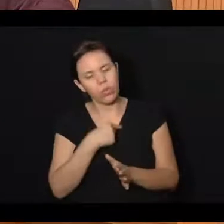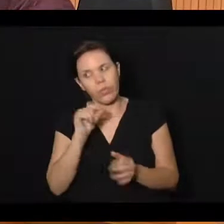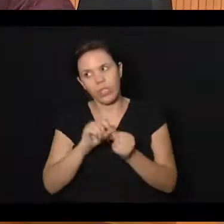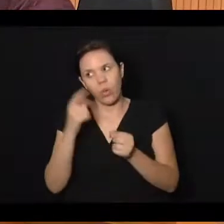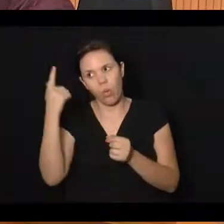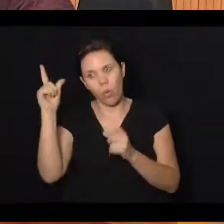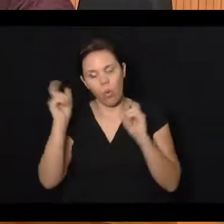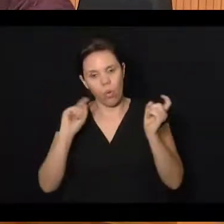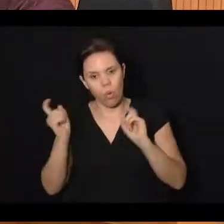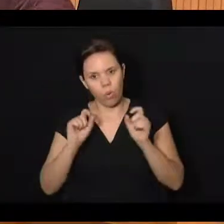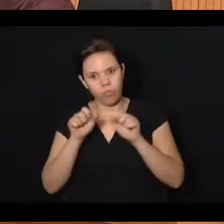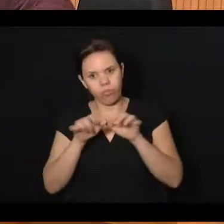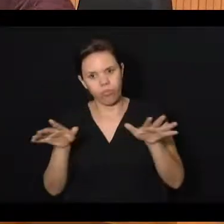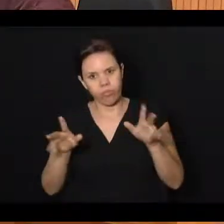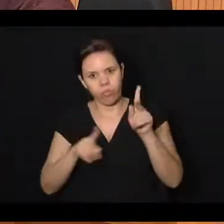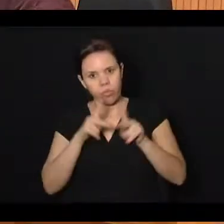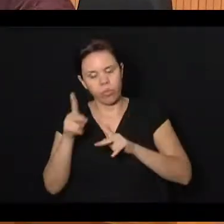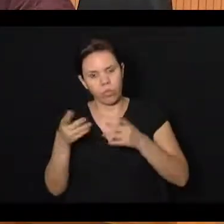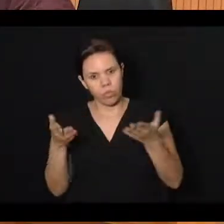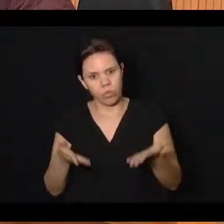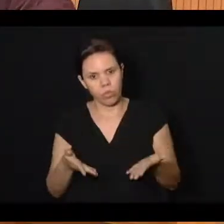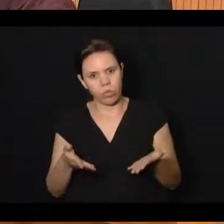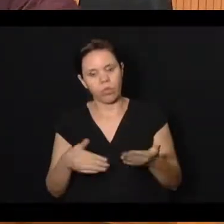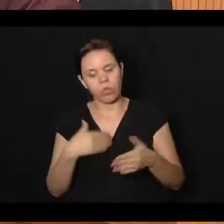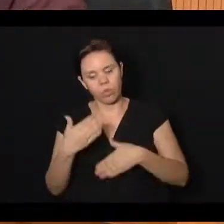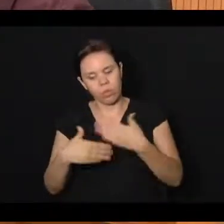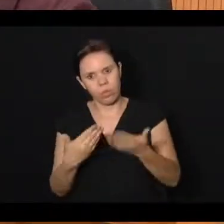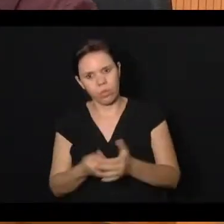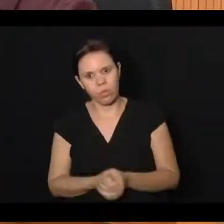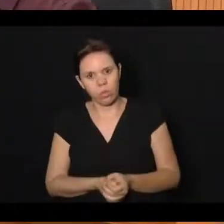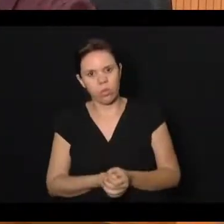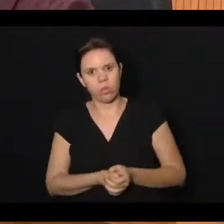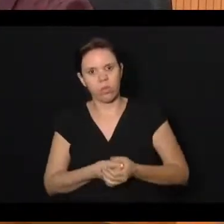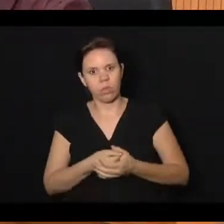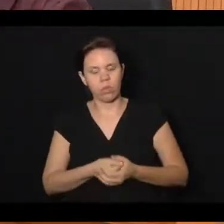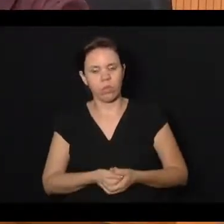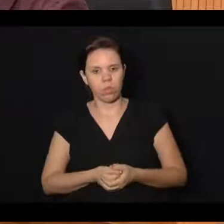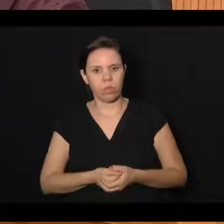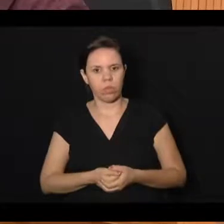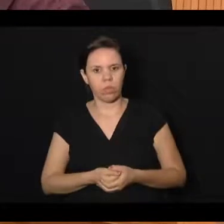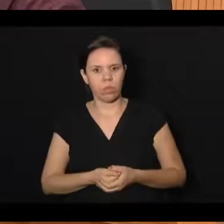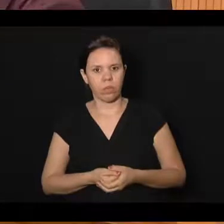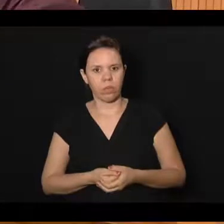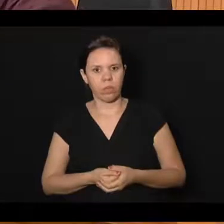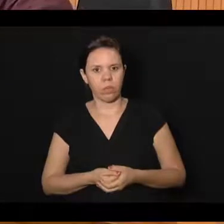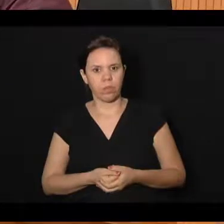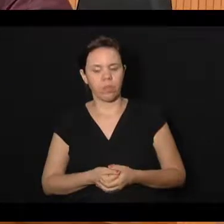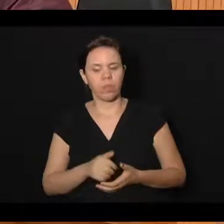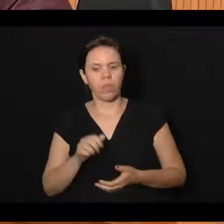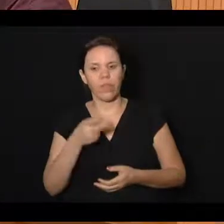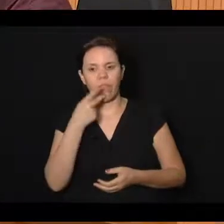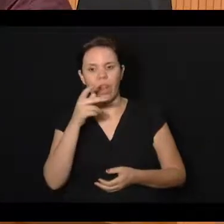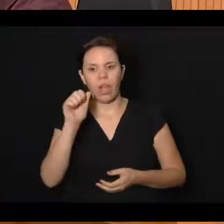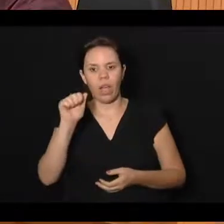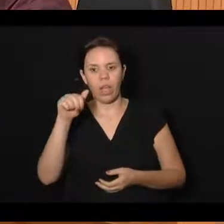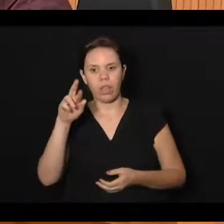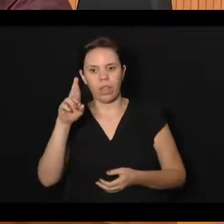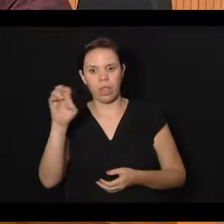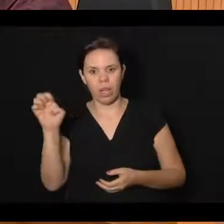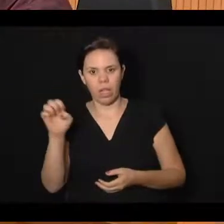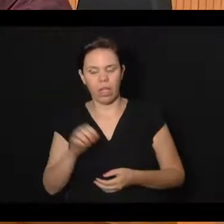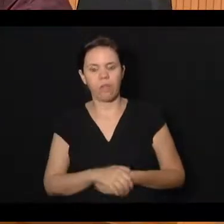oportunidade um debate público nesses moldes aí pedi pra você que falasse com com o andré o complexo que trabalha no meu gabinete